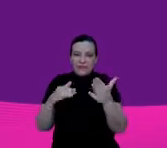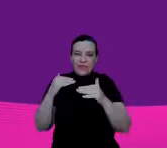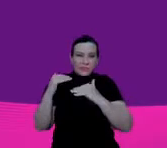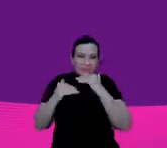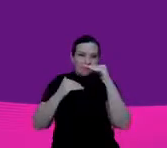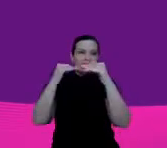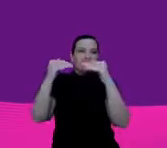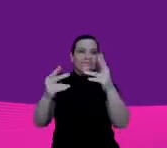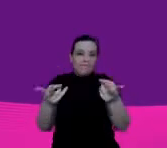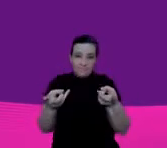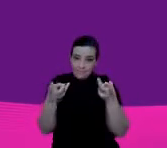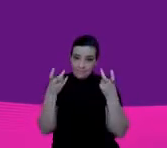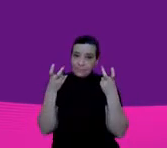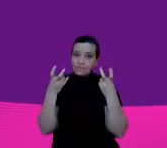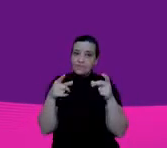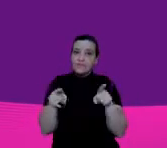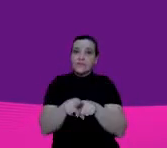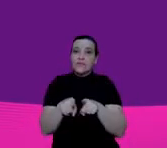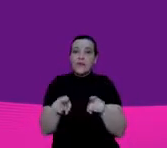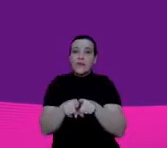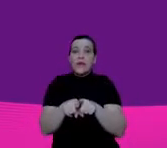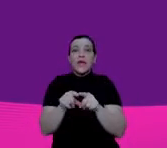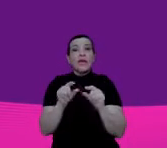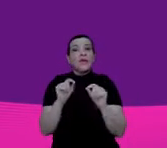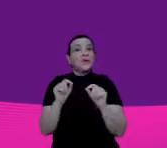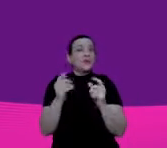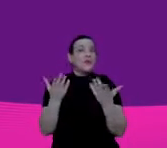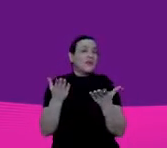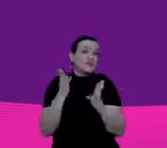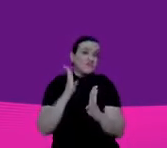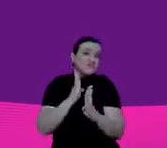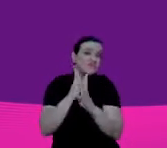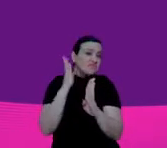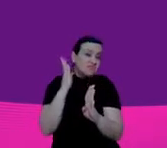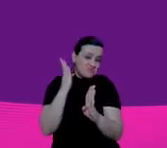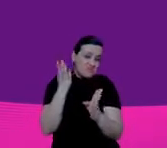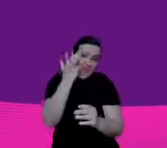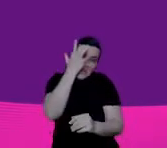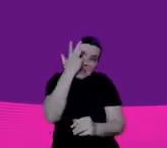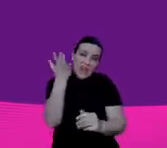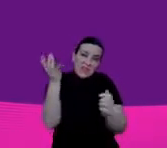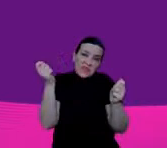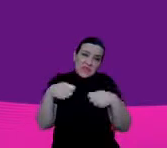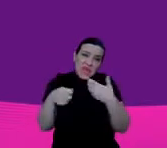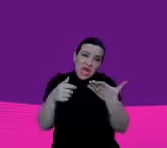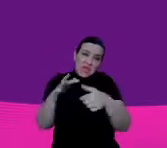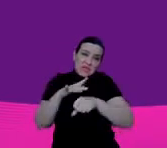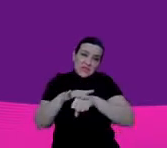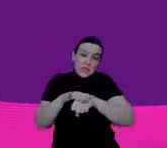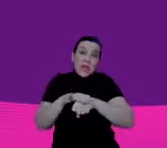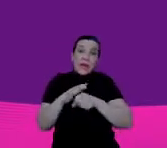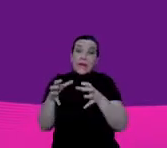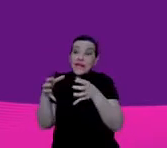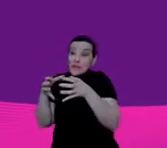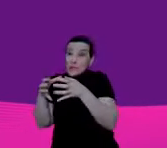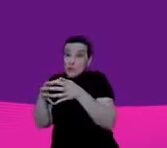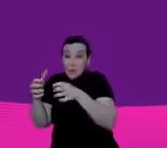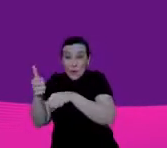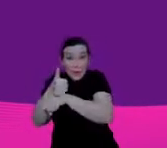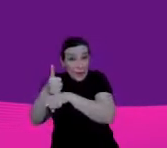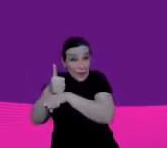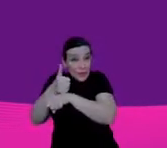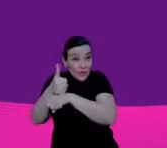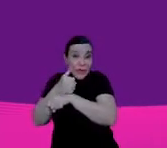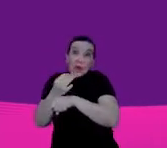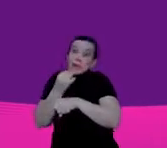bem a levodopa, o diagnóstico não é difícil, mas a gente sabe, quem trabalha com doença de Parkinson sabe que nem todos os casos são assim.